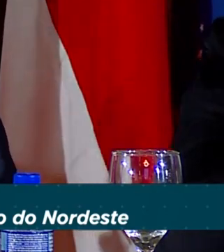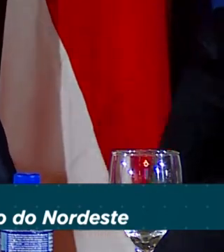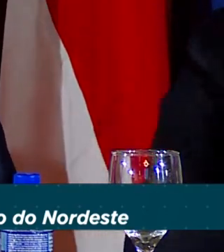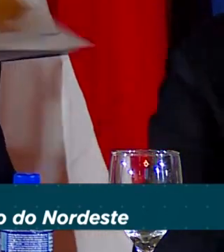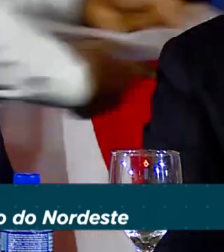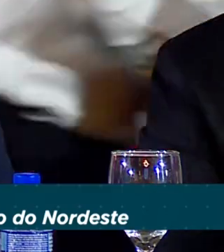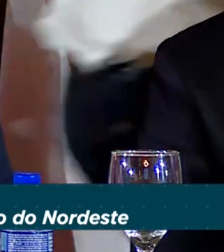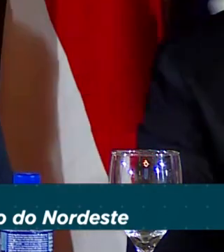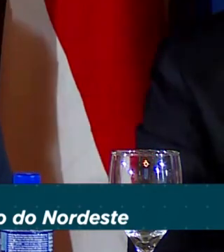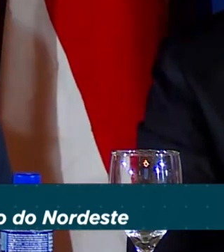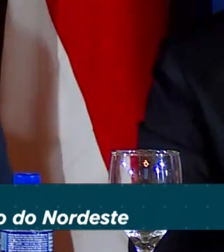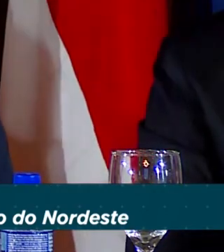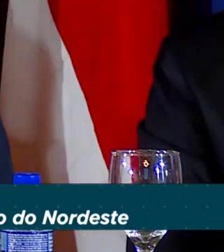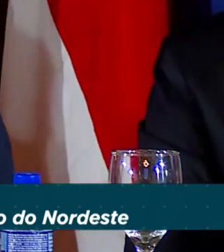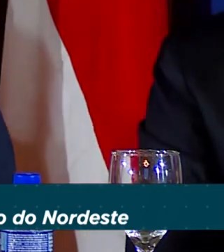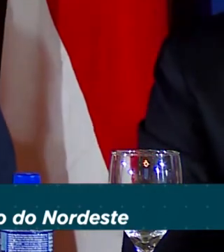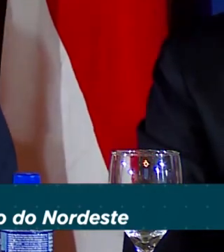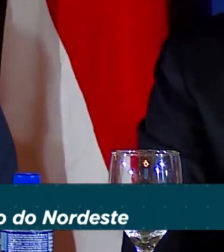obrigado.